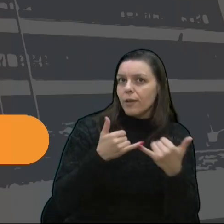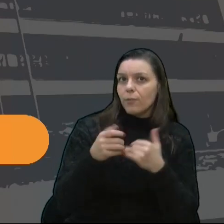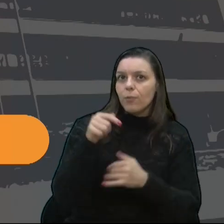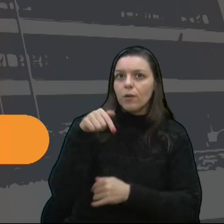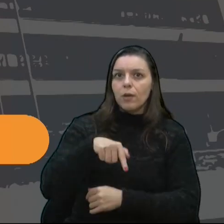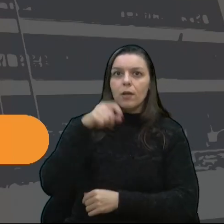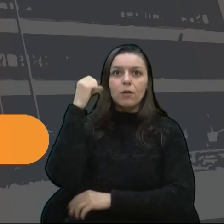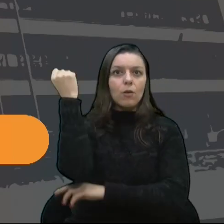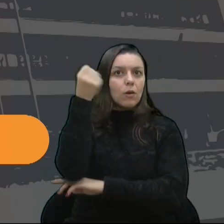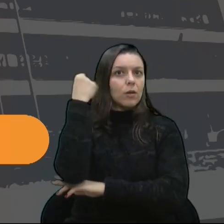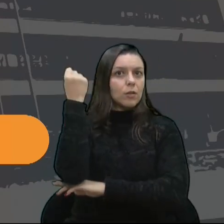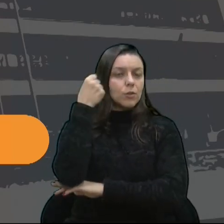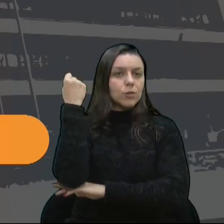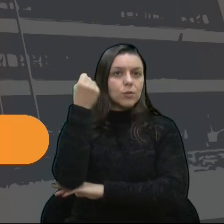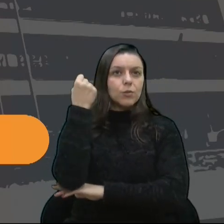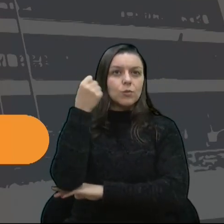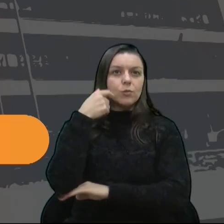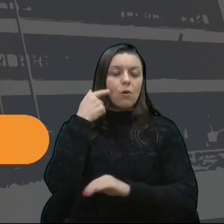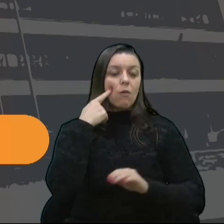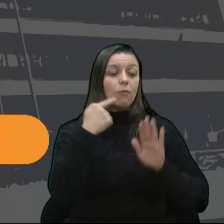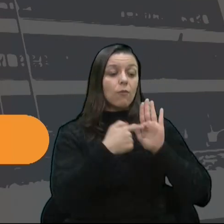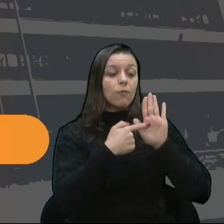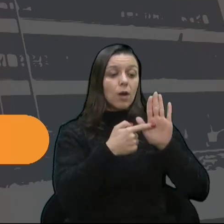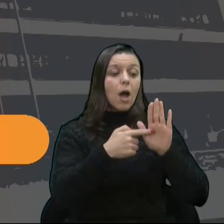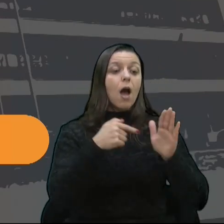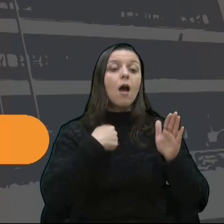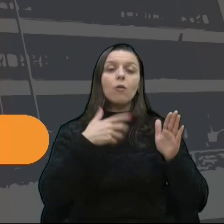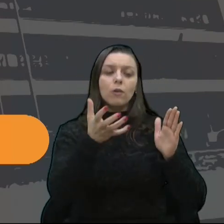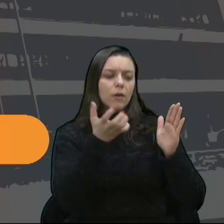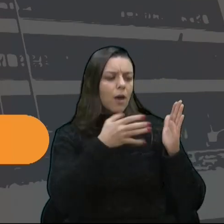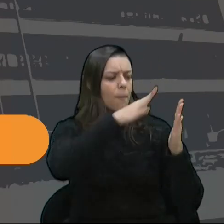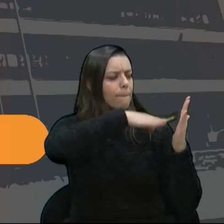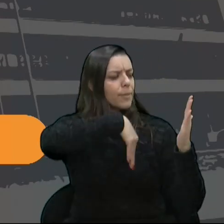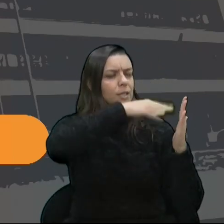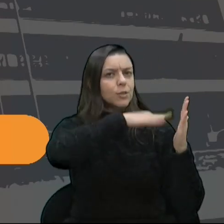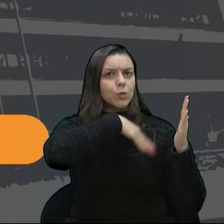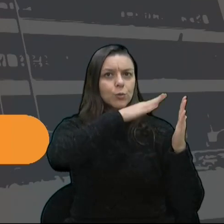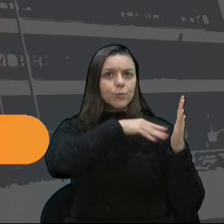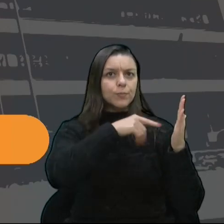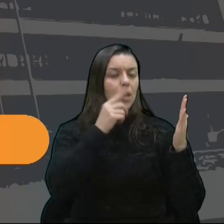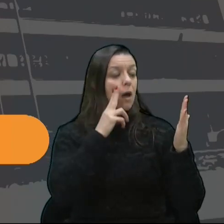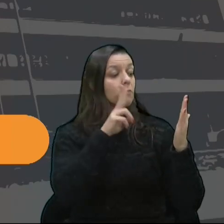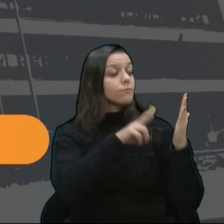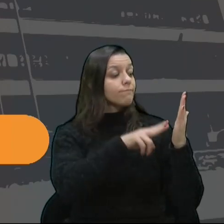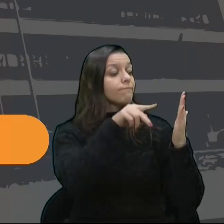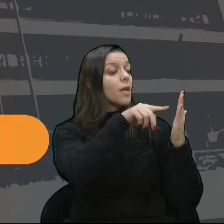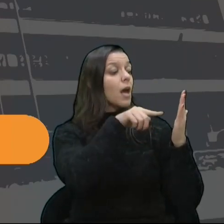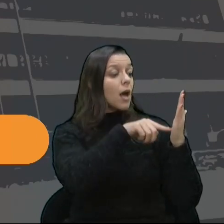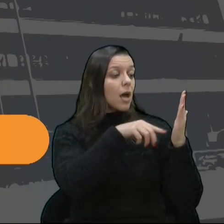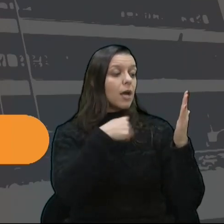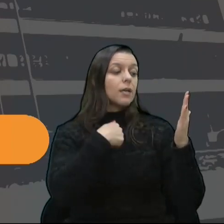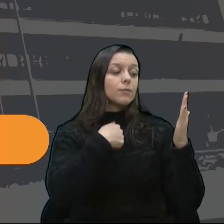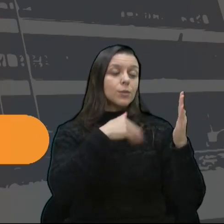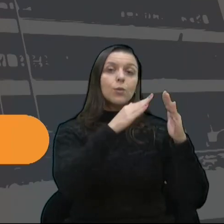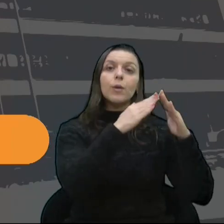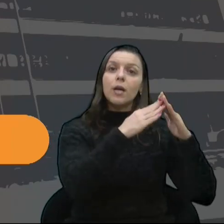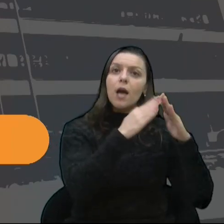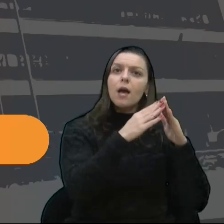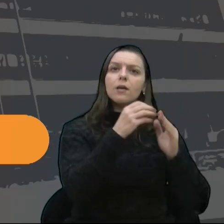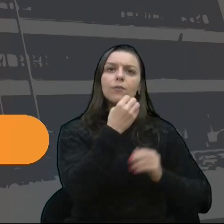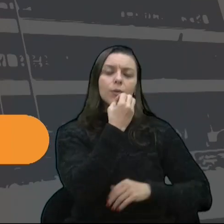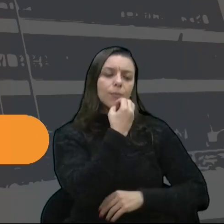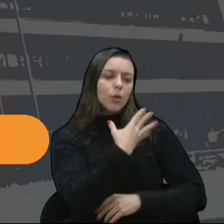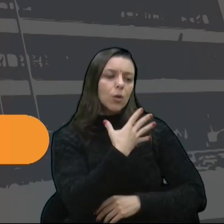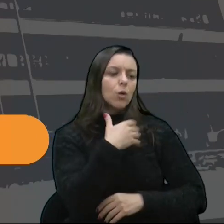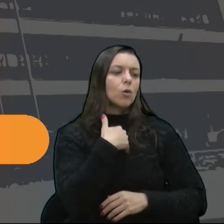você possa ver, eu quero um pintor. E aí tem lá a avaliação, olha, ele pintou minha casa, foi maravilhoso,